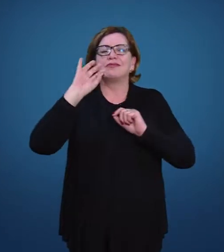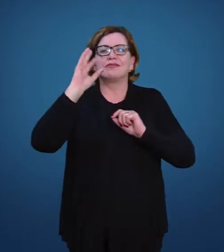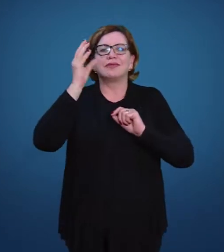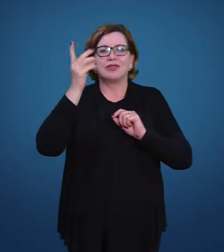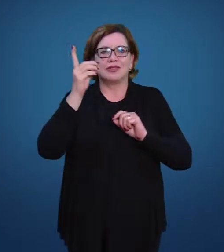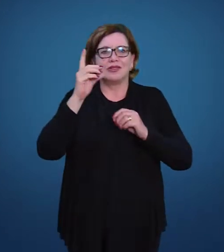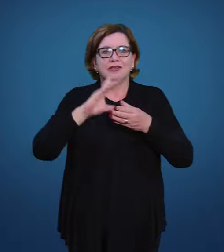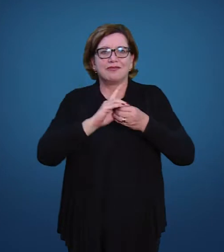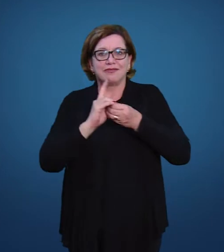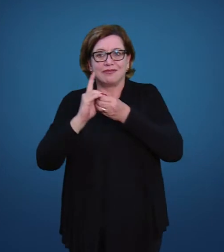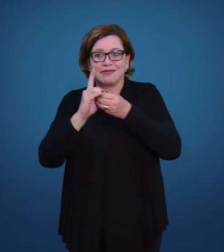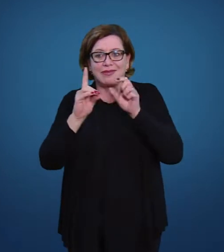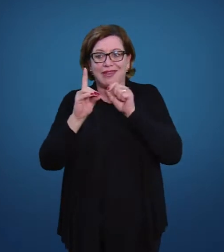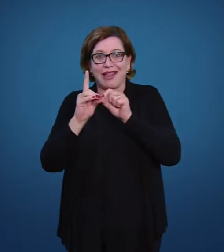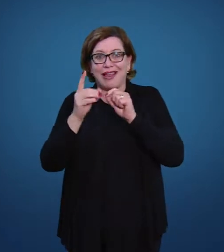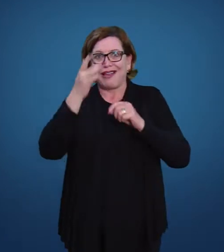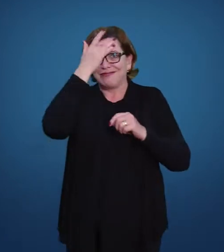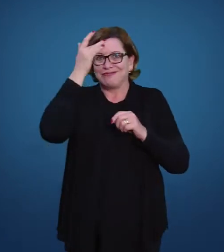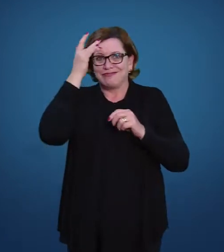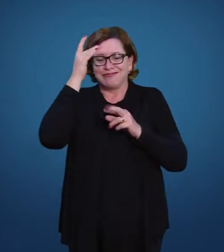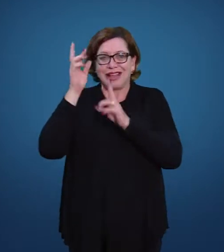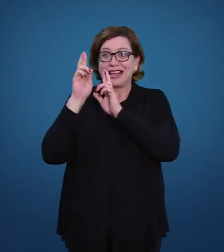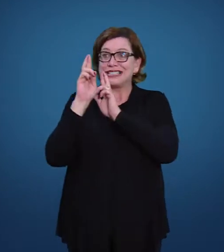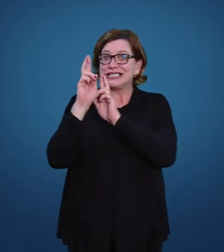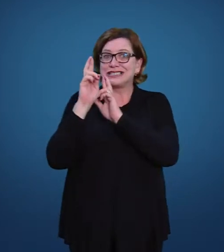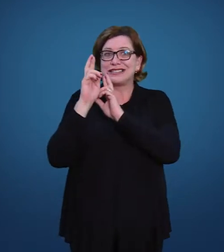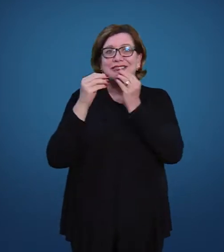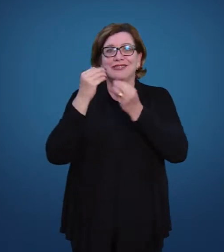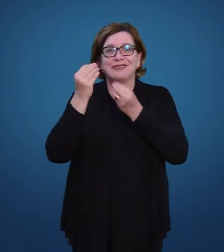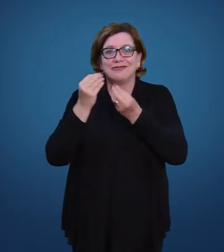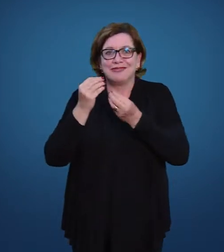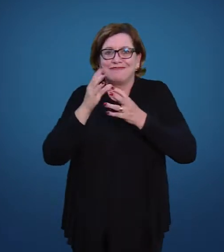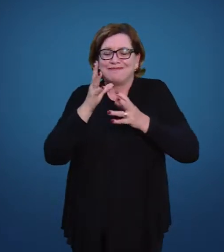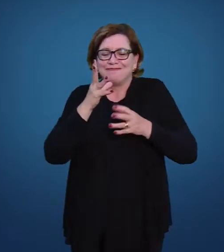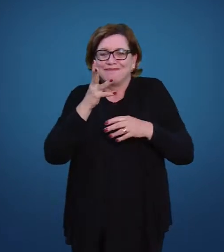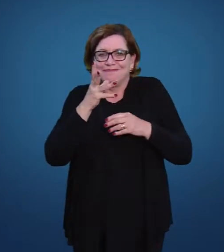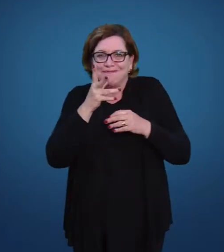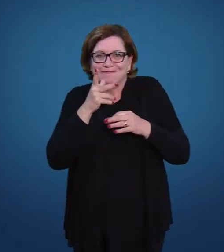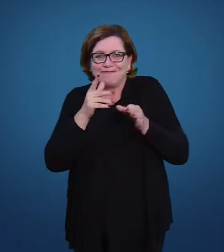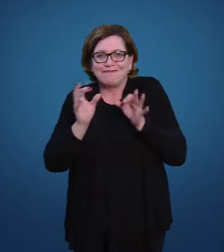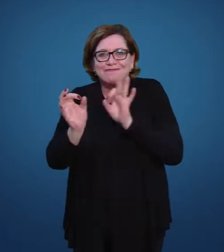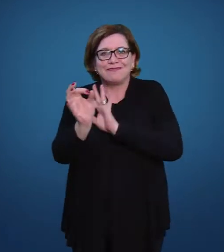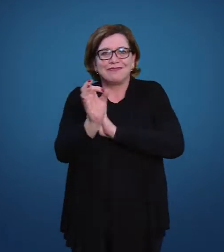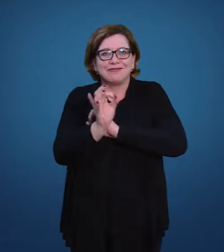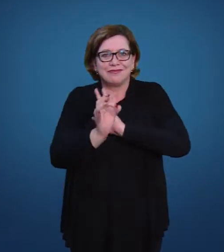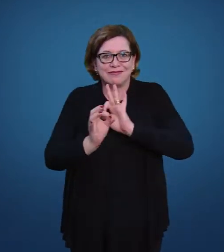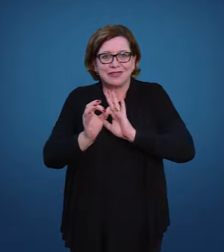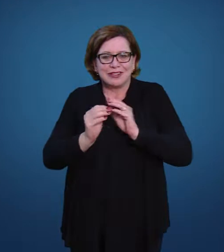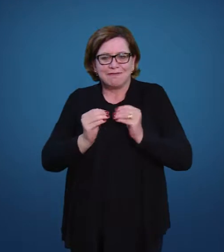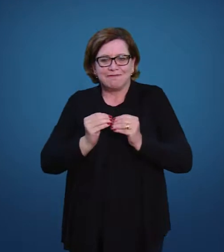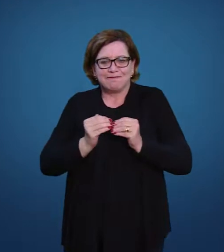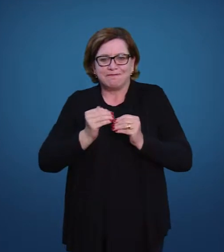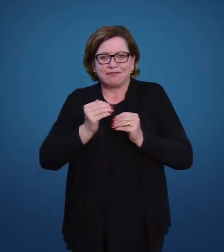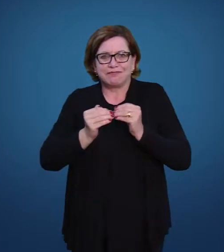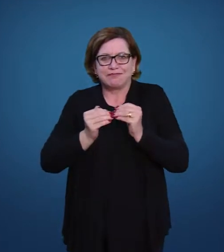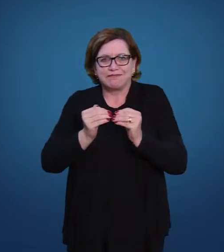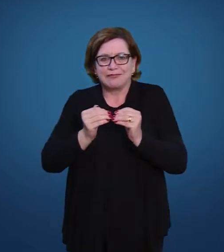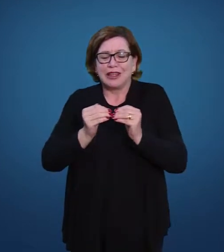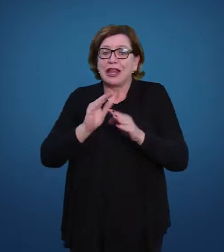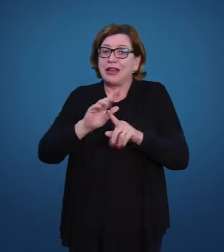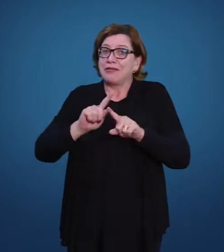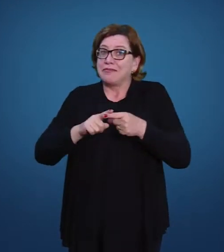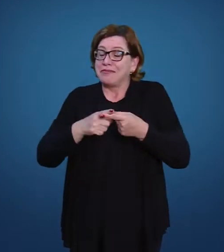de tal sorte que, como ela se demora um pouco para se constituir, às vezes ela avança mais rápido, às vezes